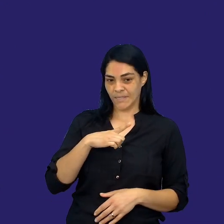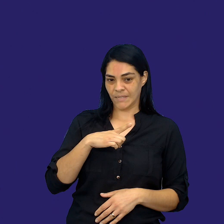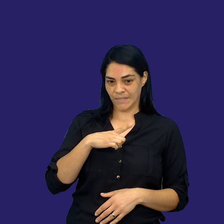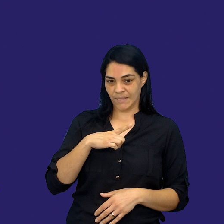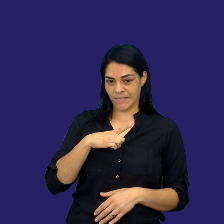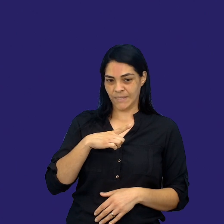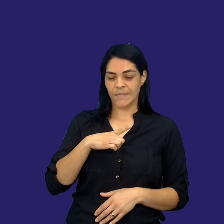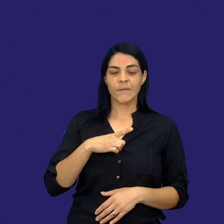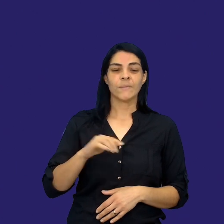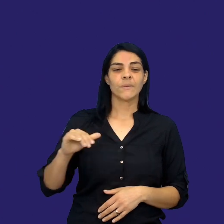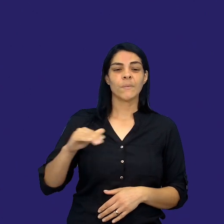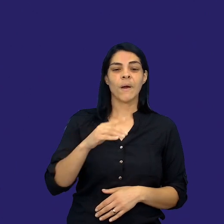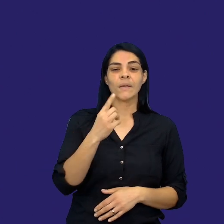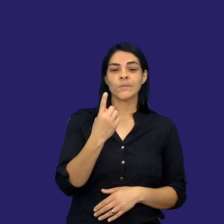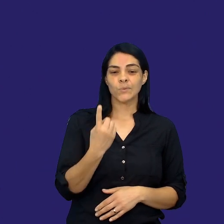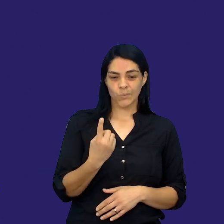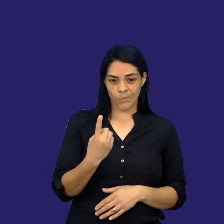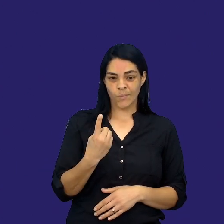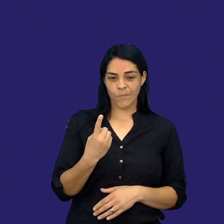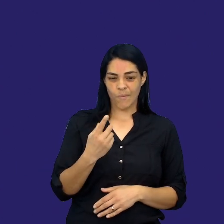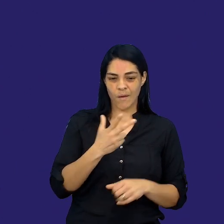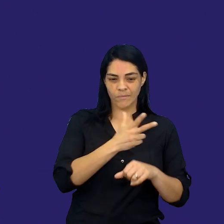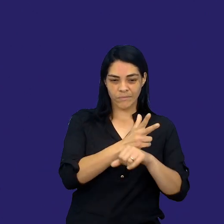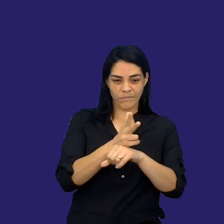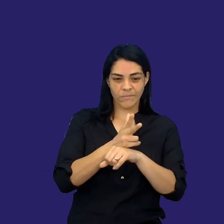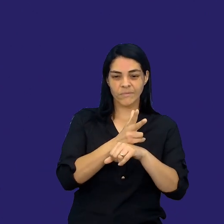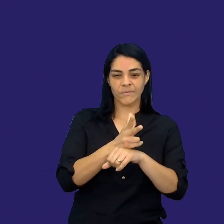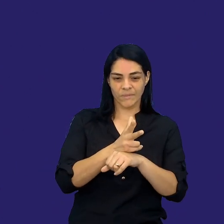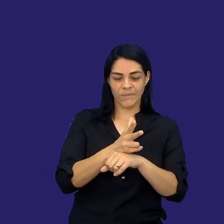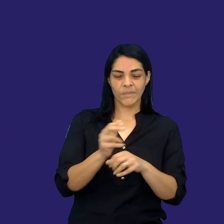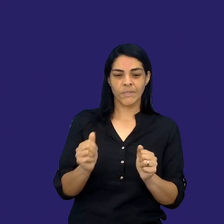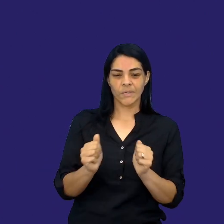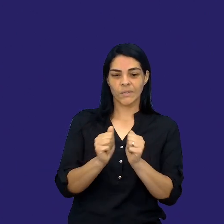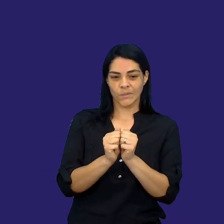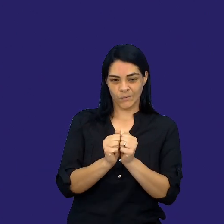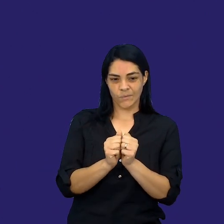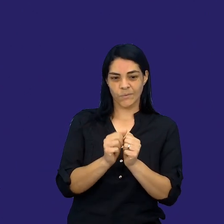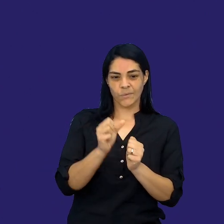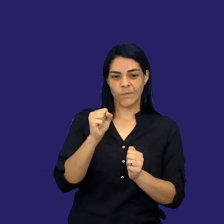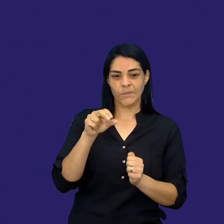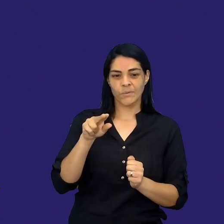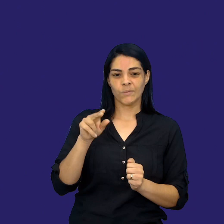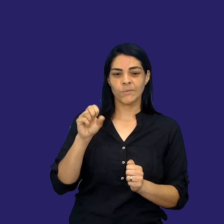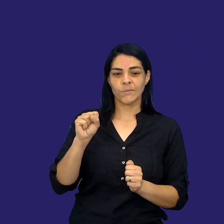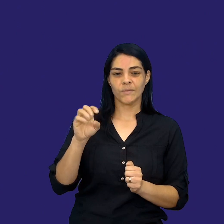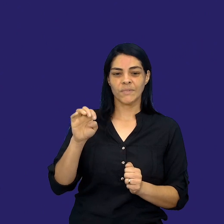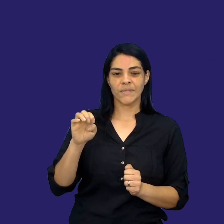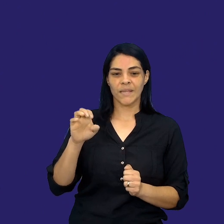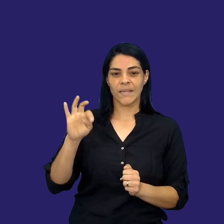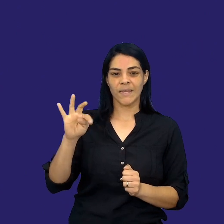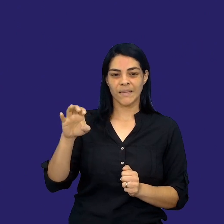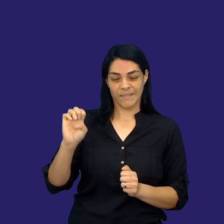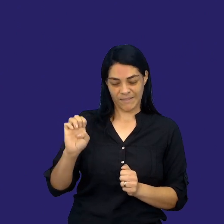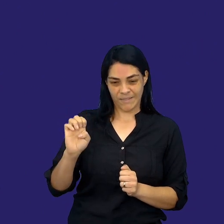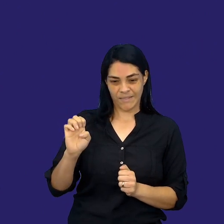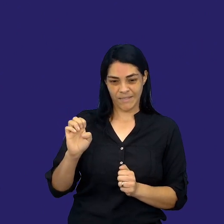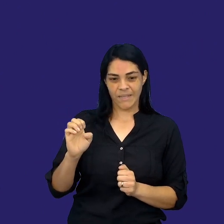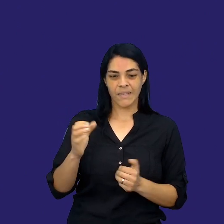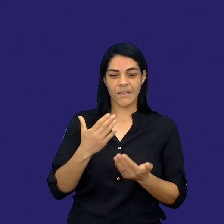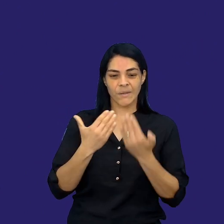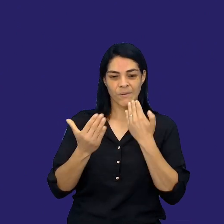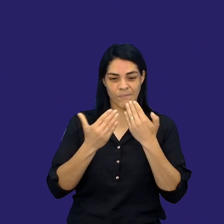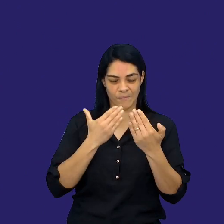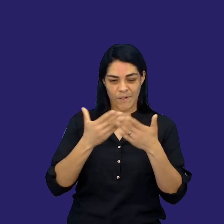uma transmissão em que eu e a Suzete Borelli trataremos com vocês de